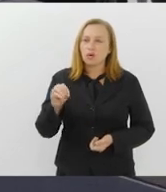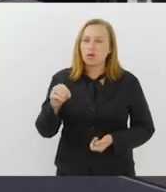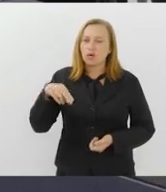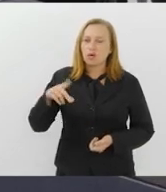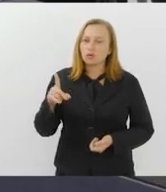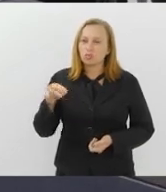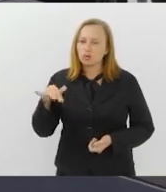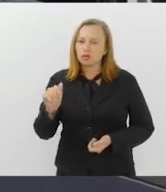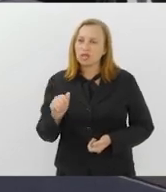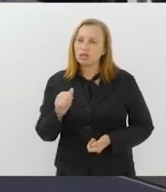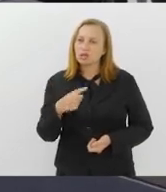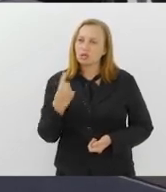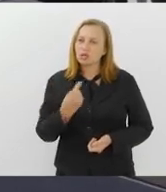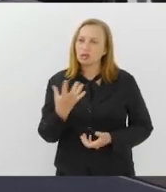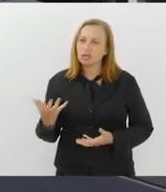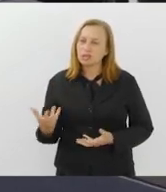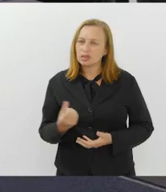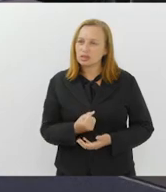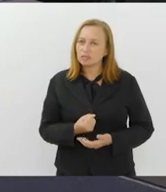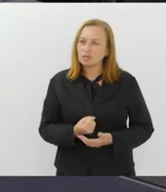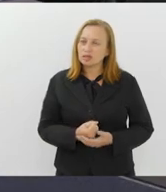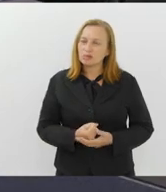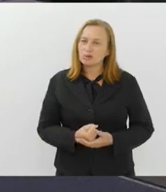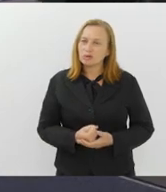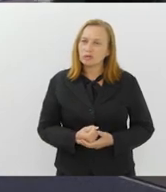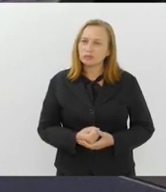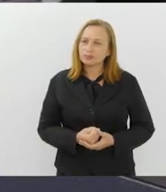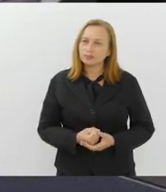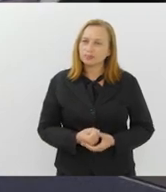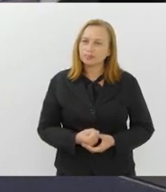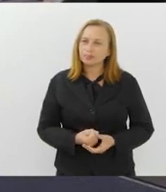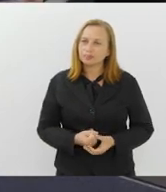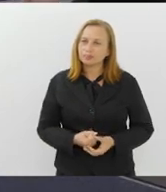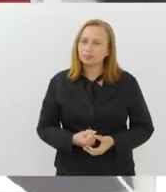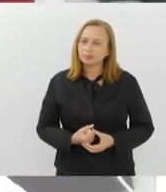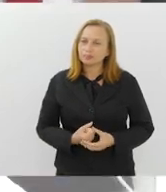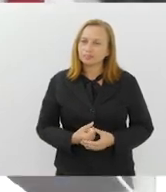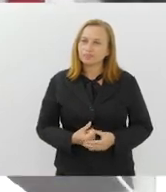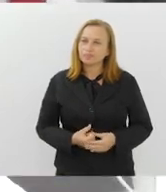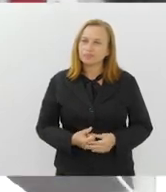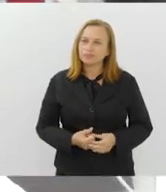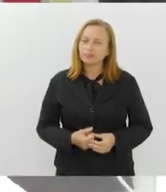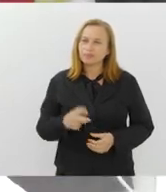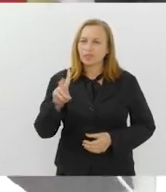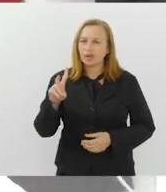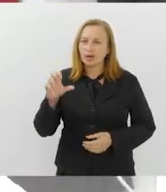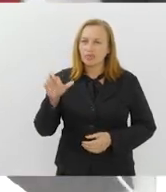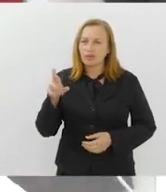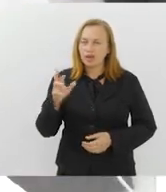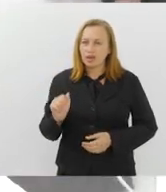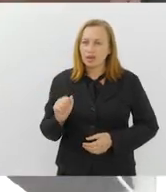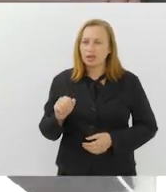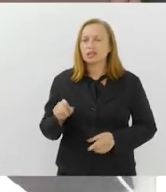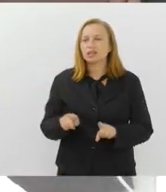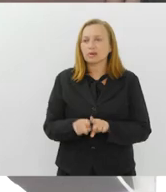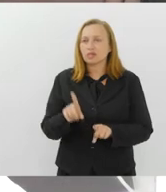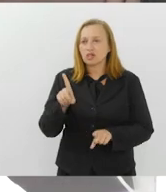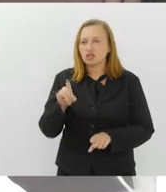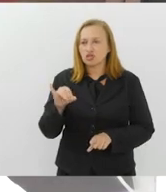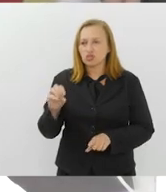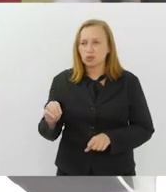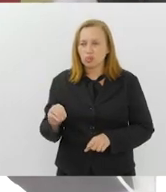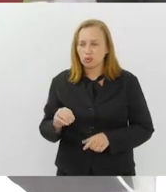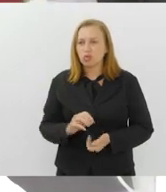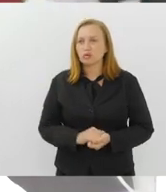recebemos um... Isso quer dizer que a senhora Vera e o senhor Diogo